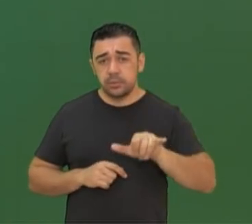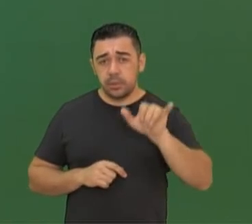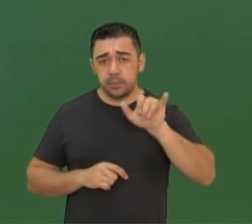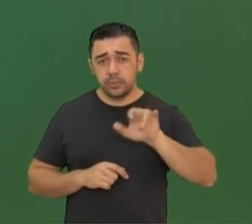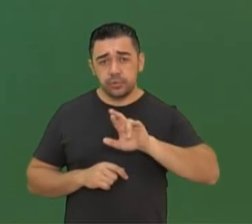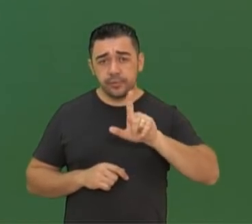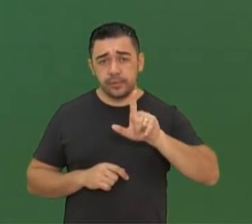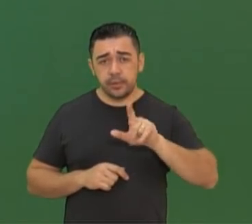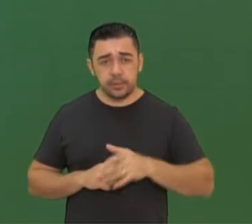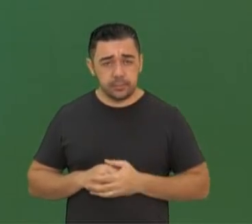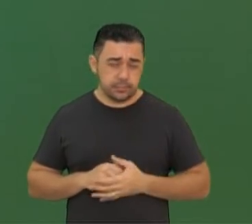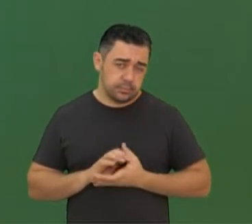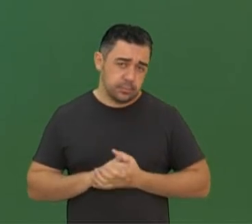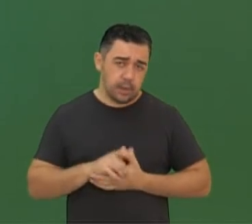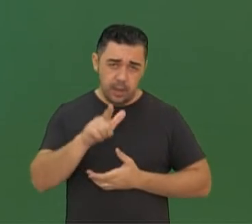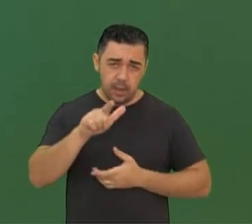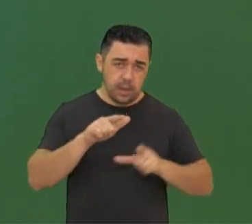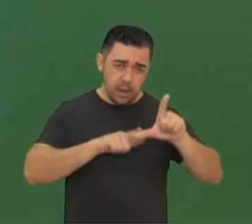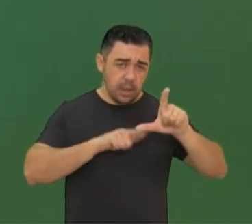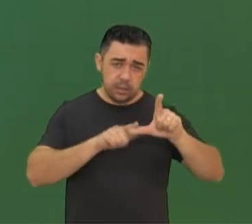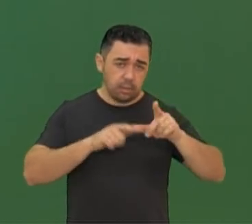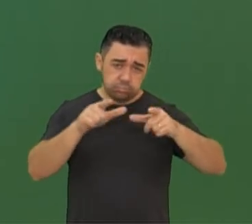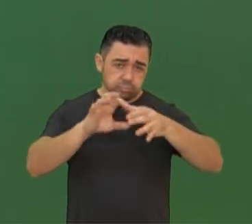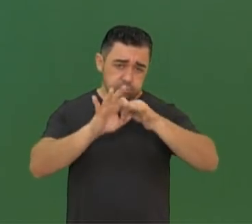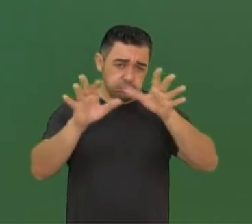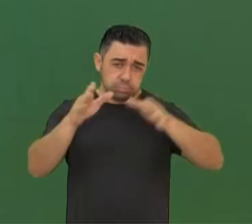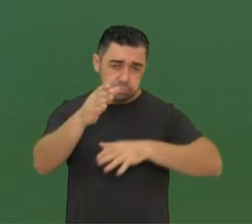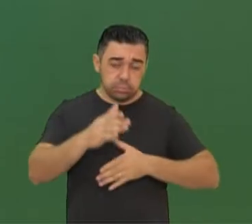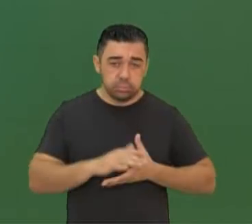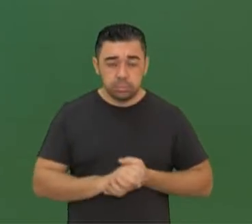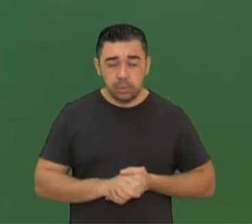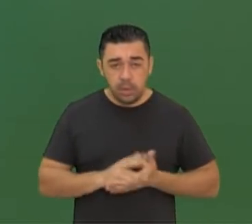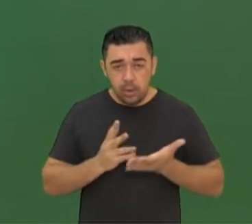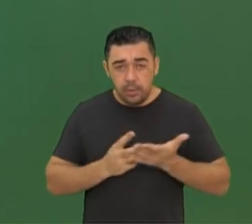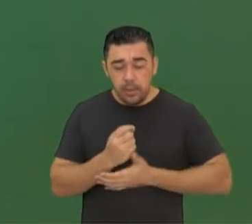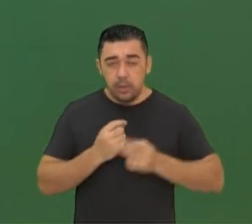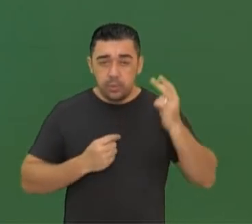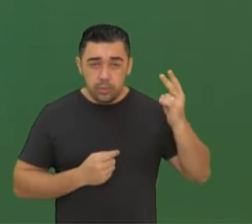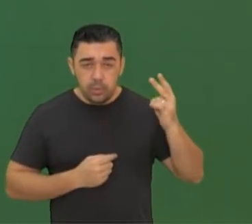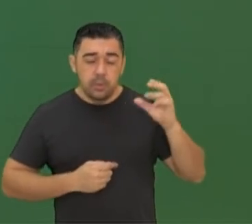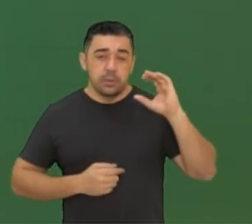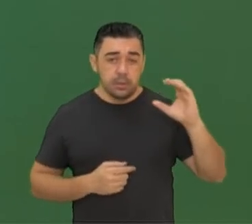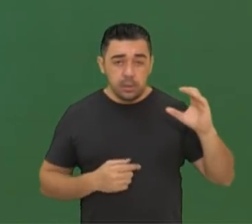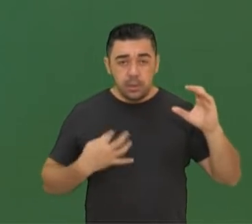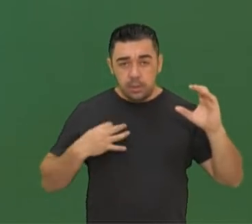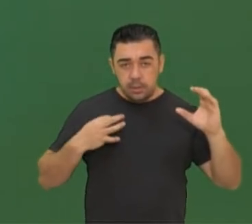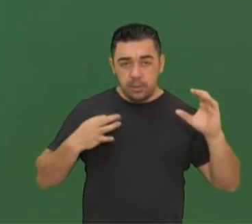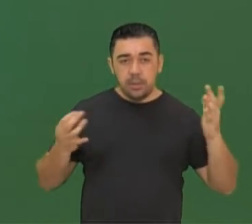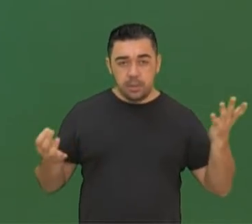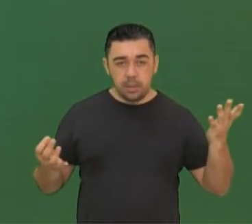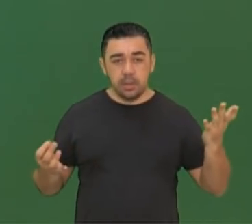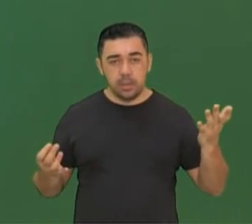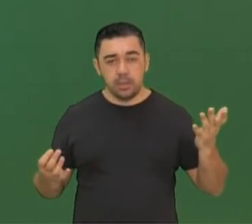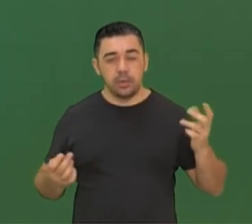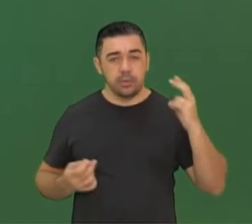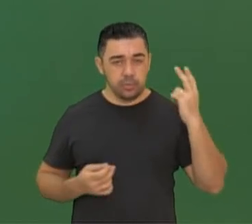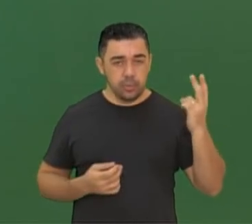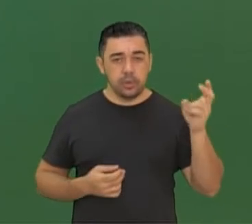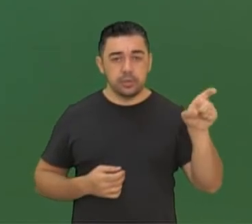diferentes. A letra você que escolhe, tá? Então, se eu comprei duas camisas, eu vou usar o quê?